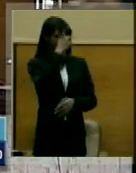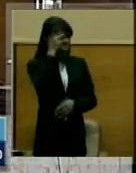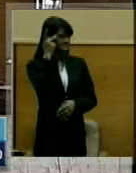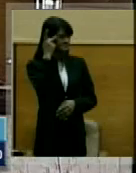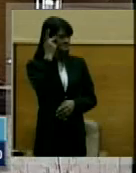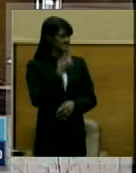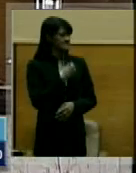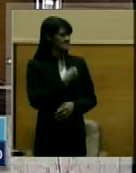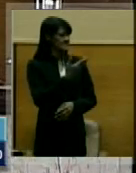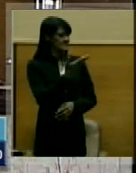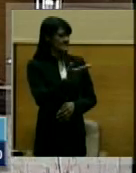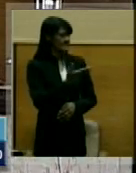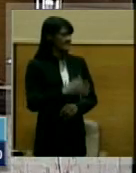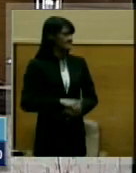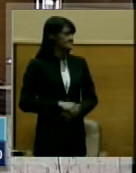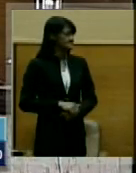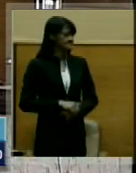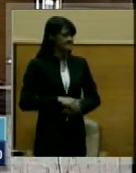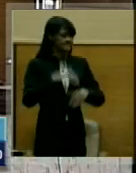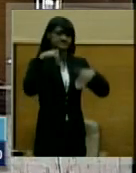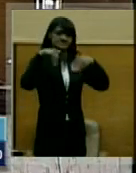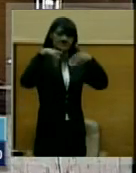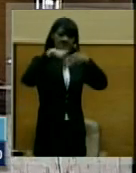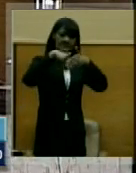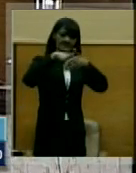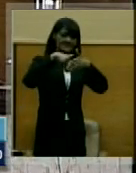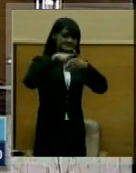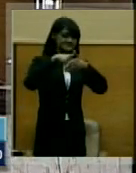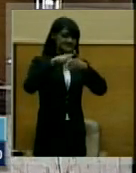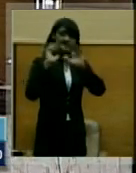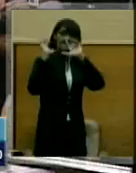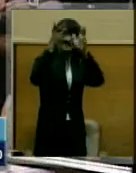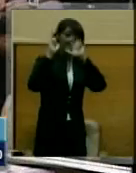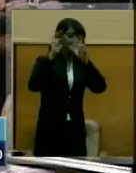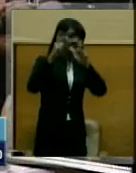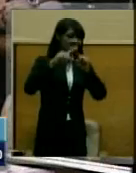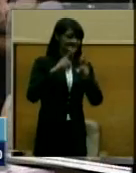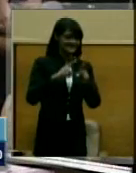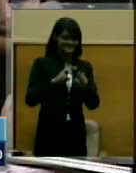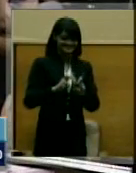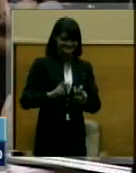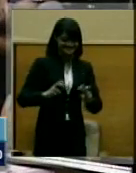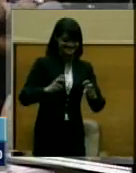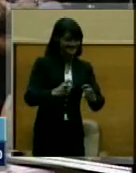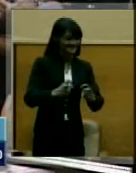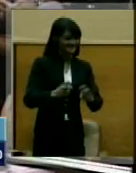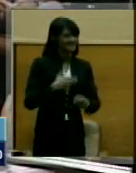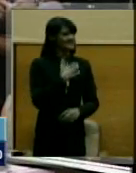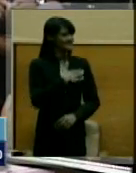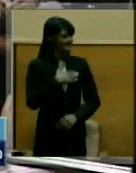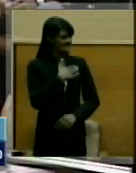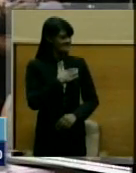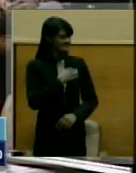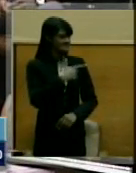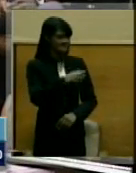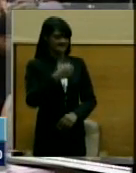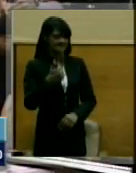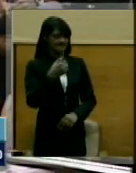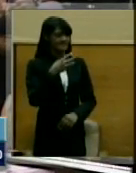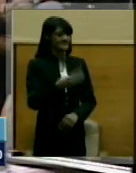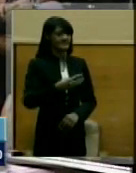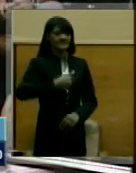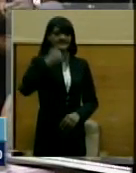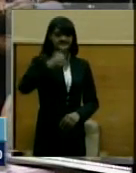ali. Fui para o vôlei sentado, conhecer e gostei. Em 2013, joguei meu primeiro